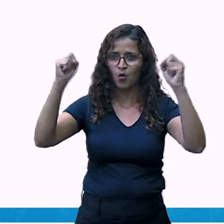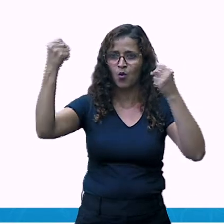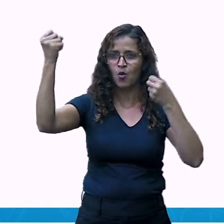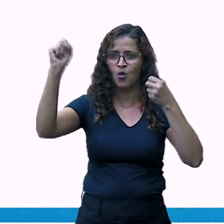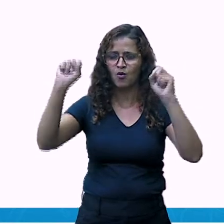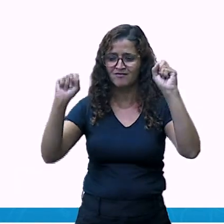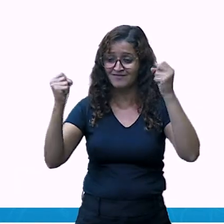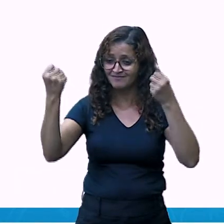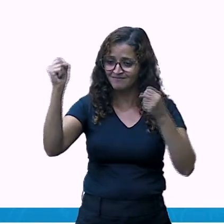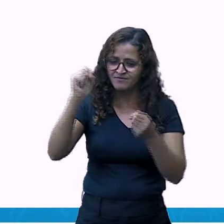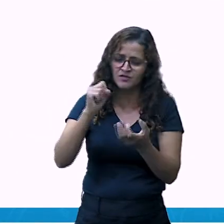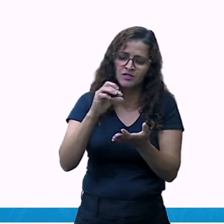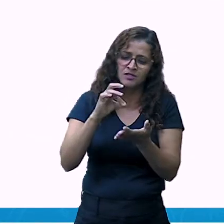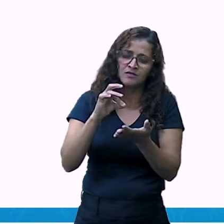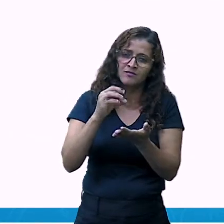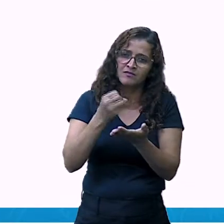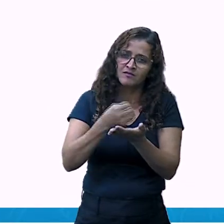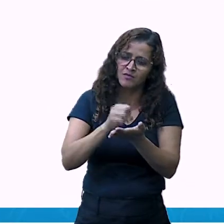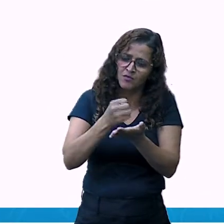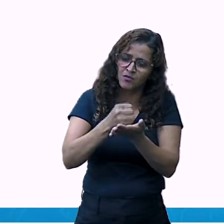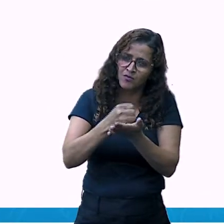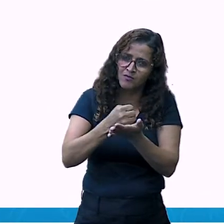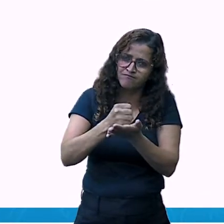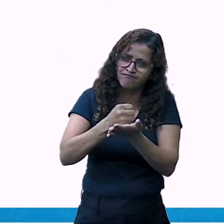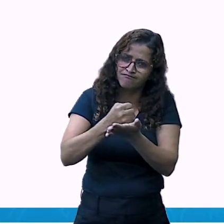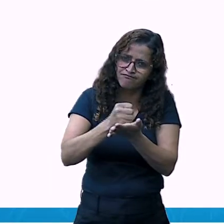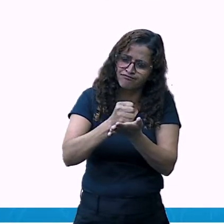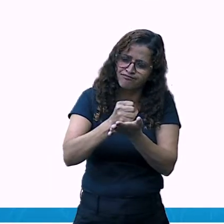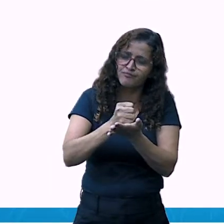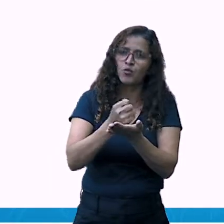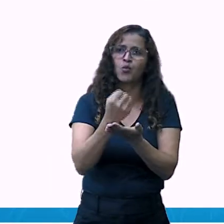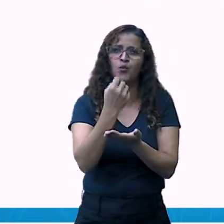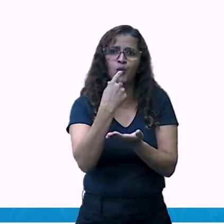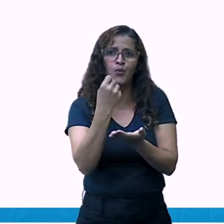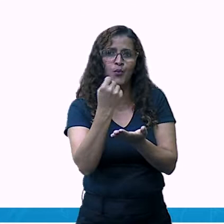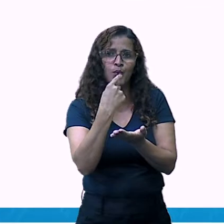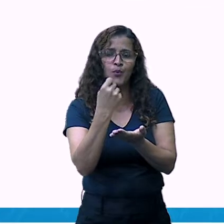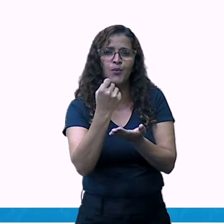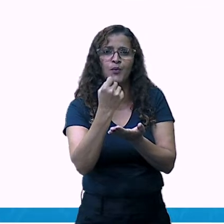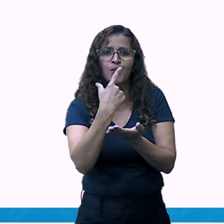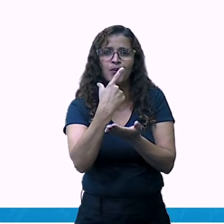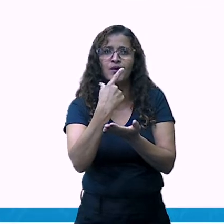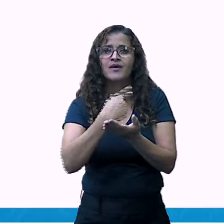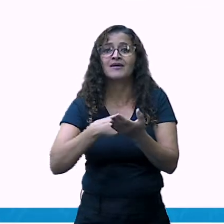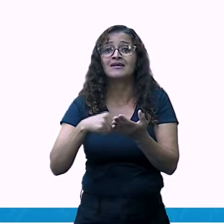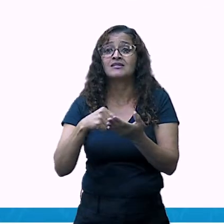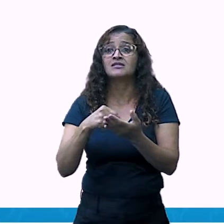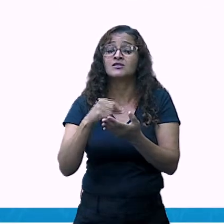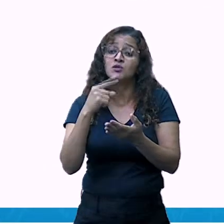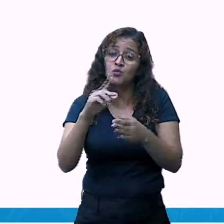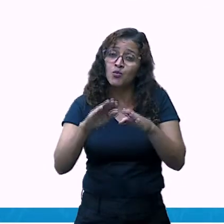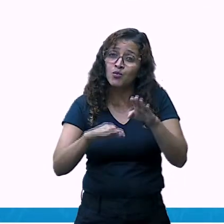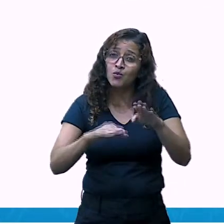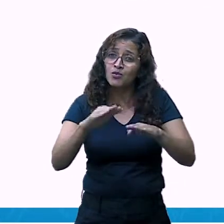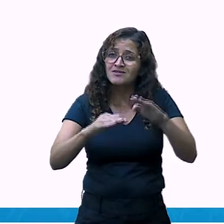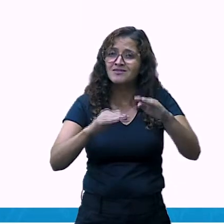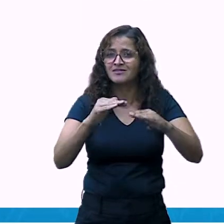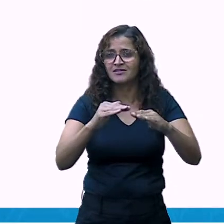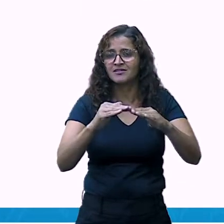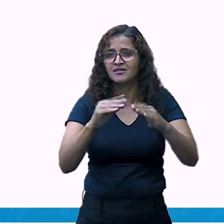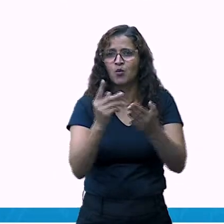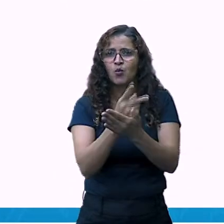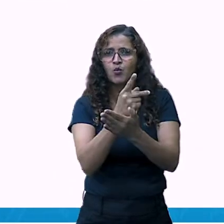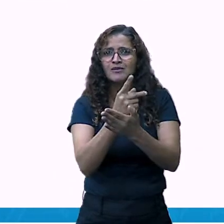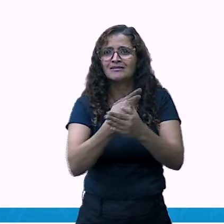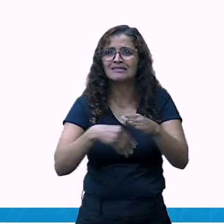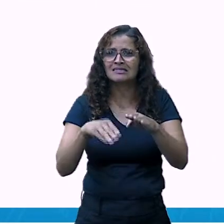como antibióticos, vitaminas, hormônios do crescimento e insulina. Então, se